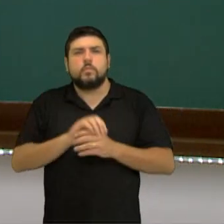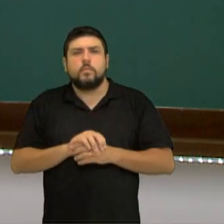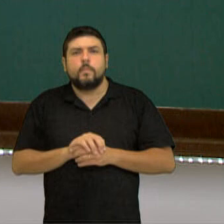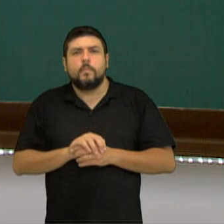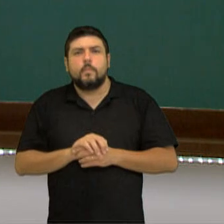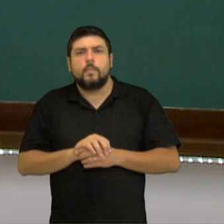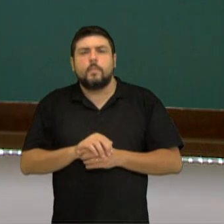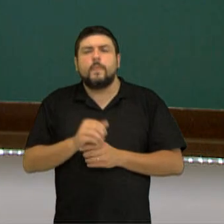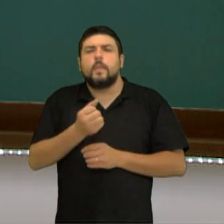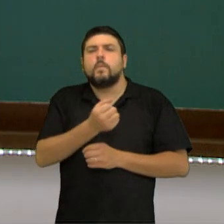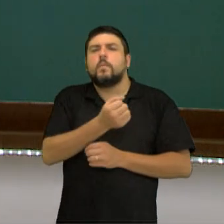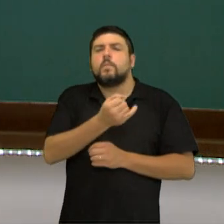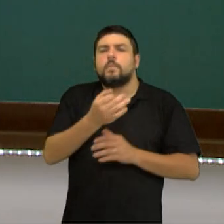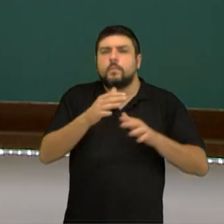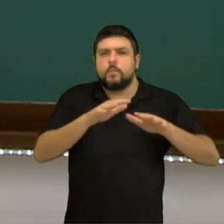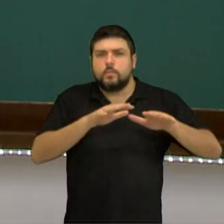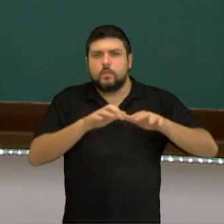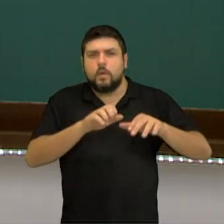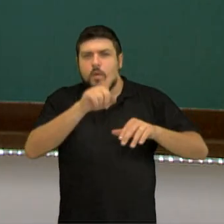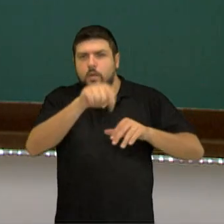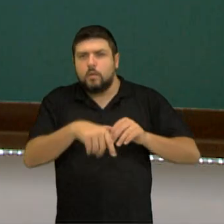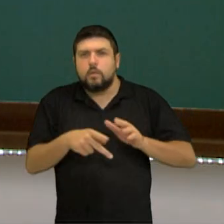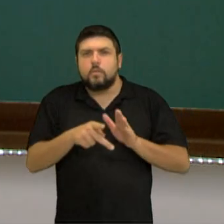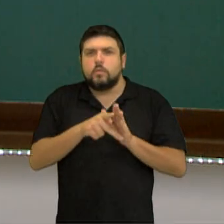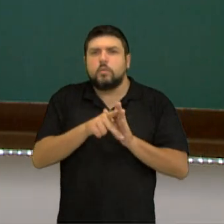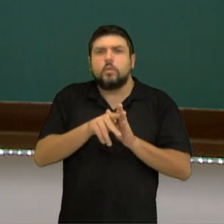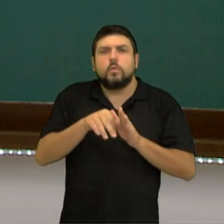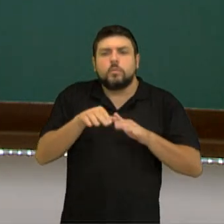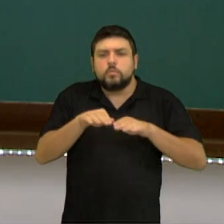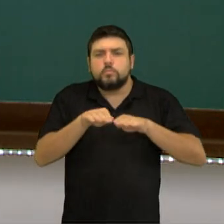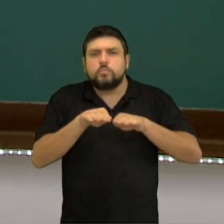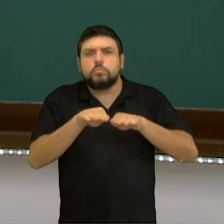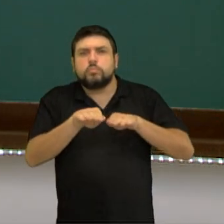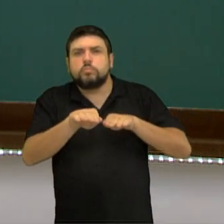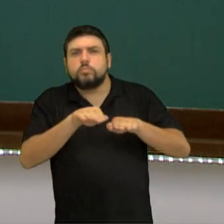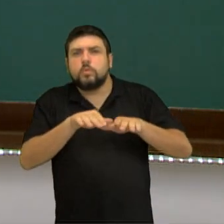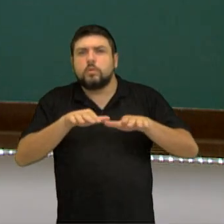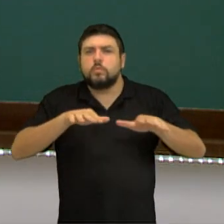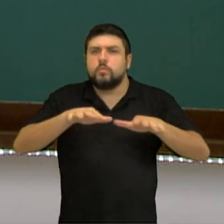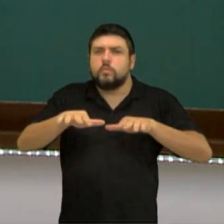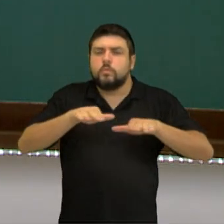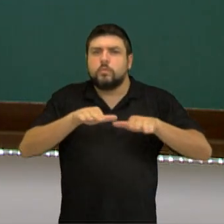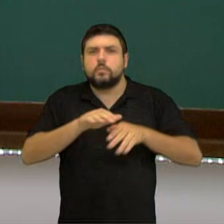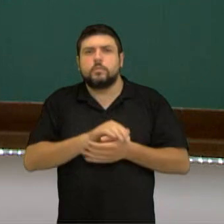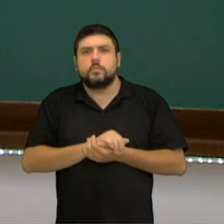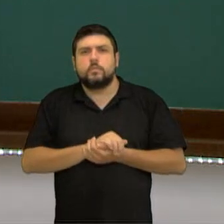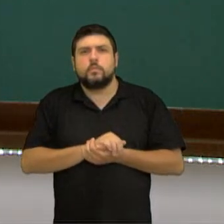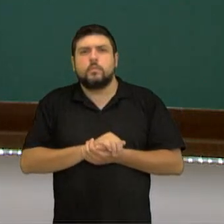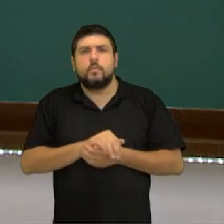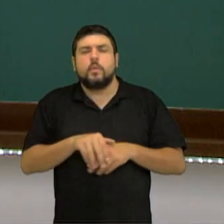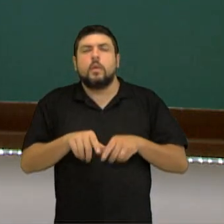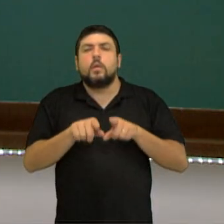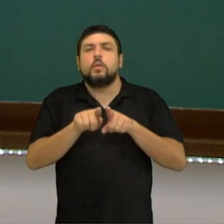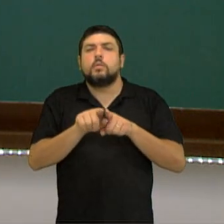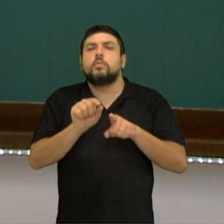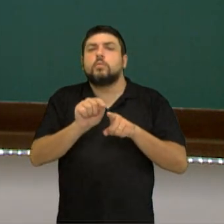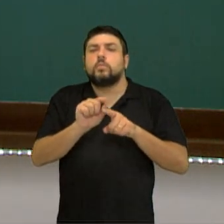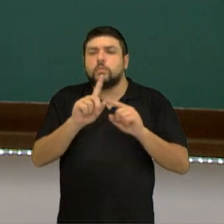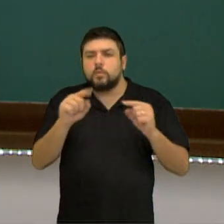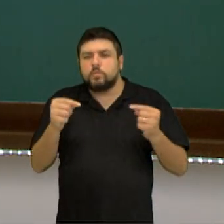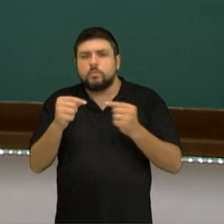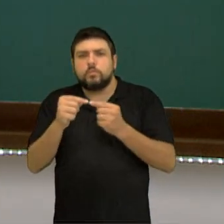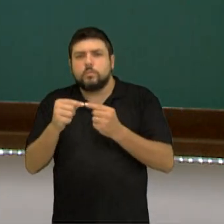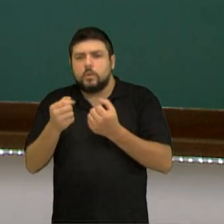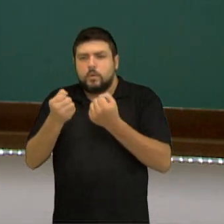grandeza pertencente a qualquer corpo de movimento. Aprendemos também que ela está relacionada diretamente com a massa e com a velocidade.